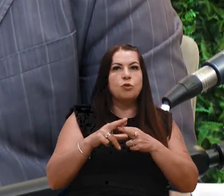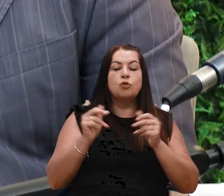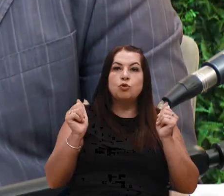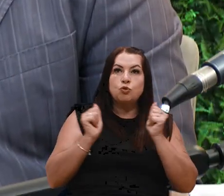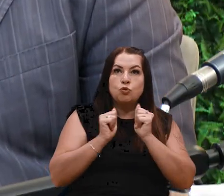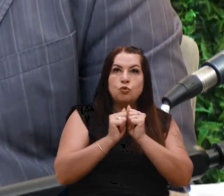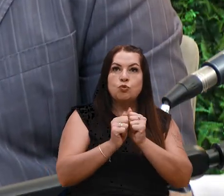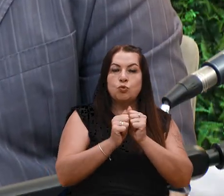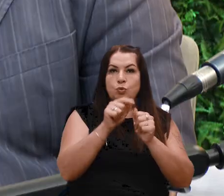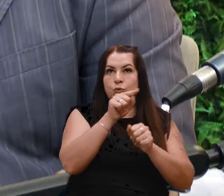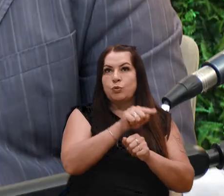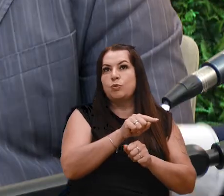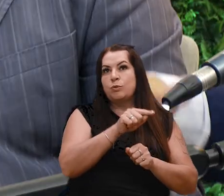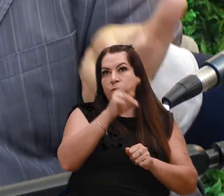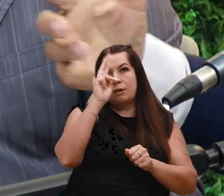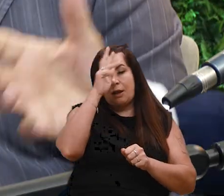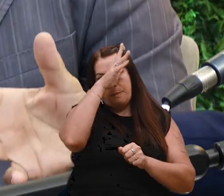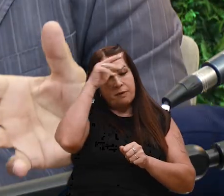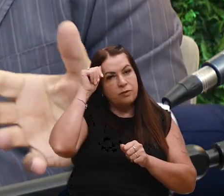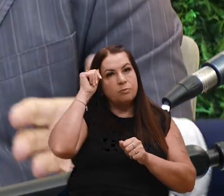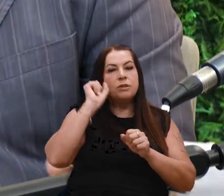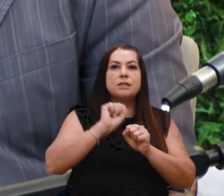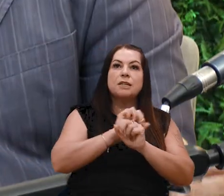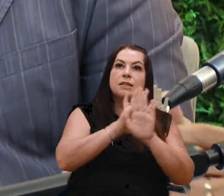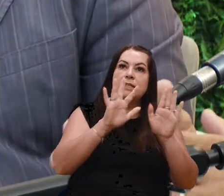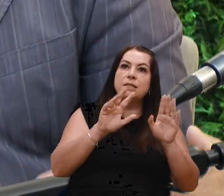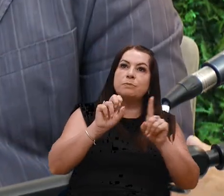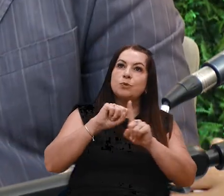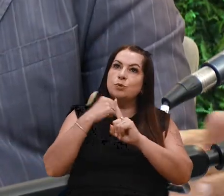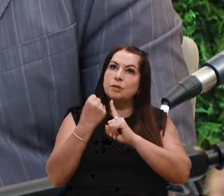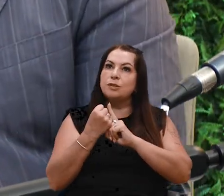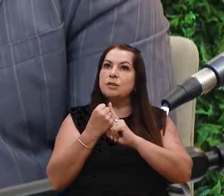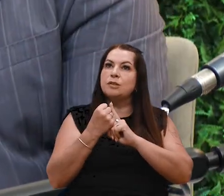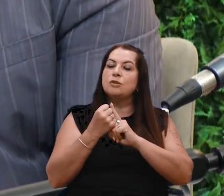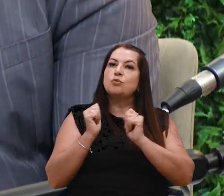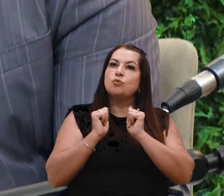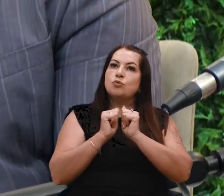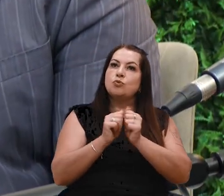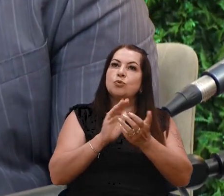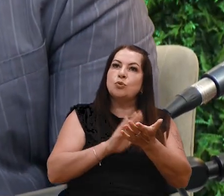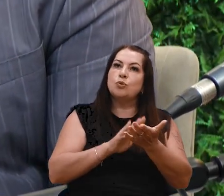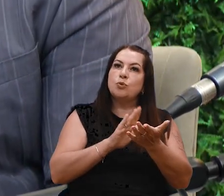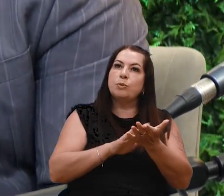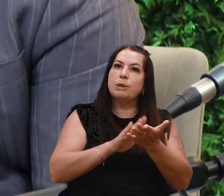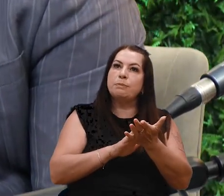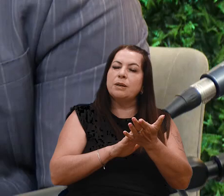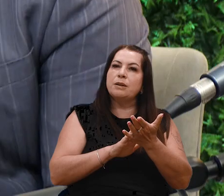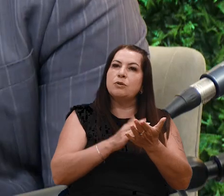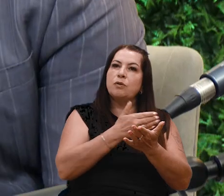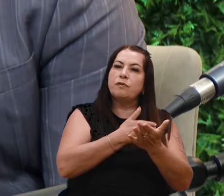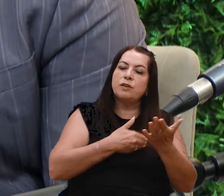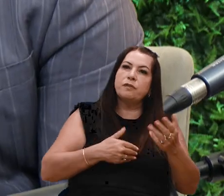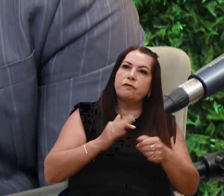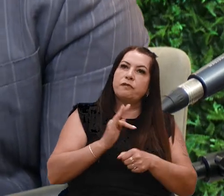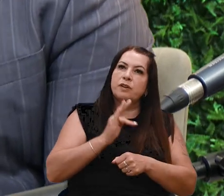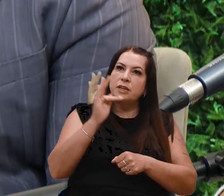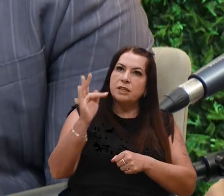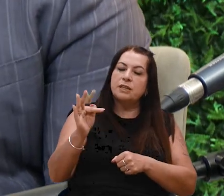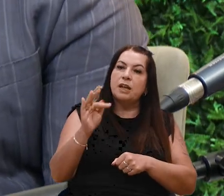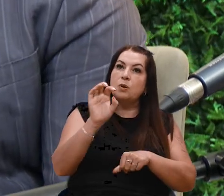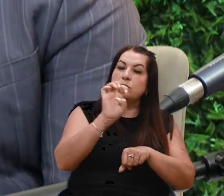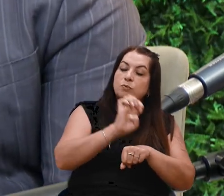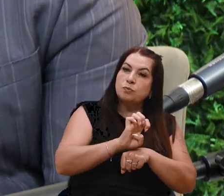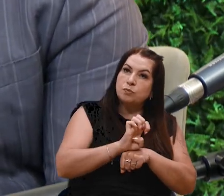com o poder público a gente poder esclarecer para a sociedade e em conjunto cobrar, seja do governo federal, seja do governo